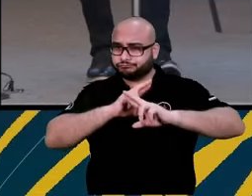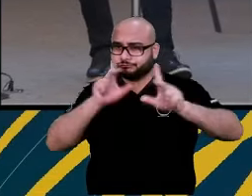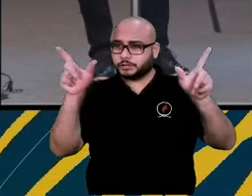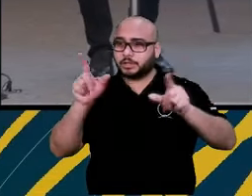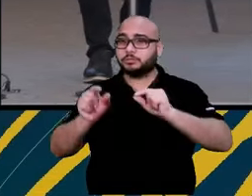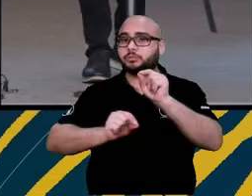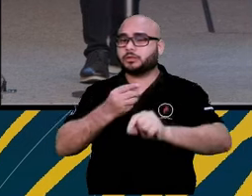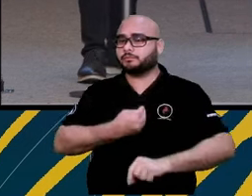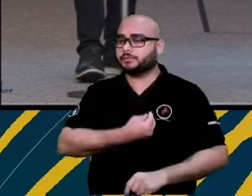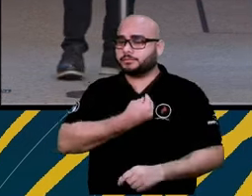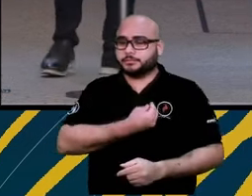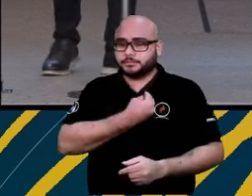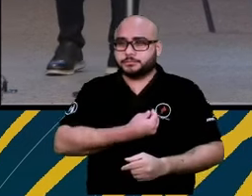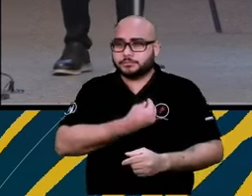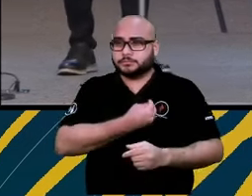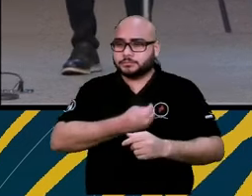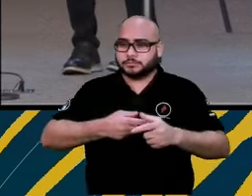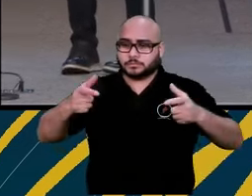eu acho que Roboão olhou para o lado,